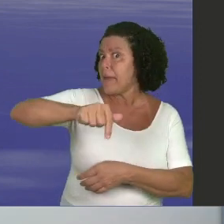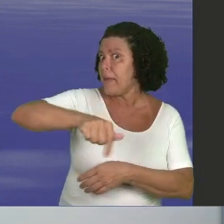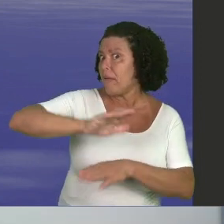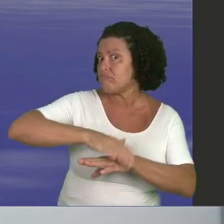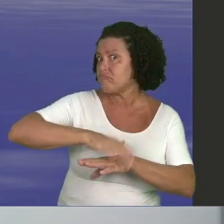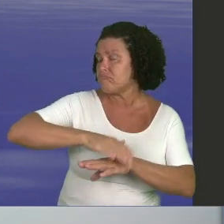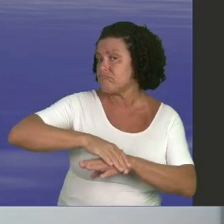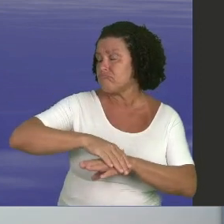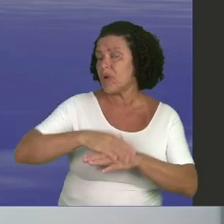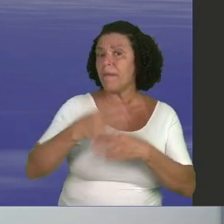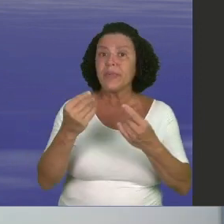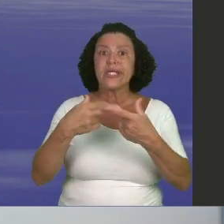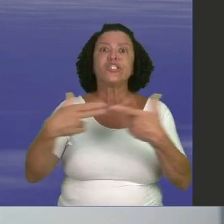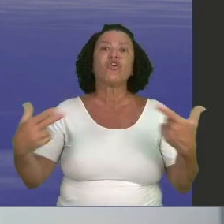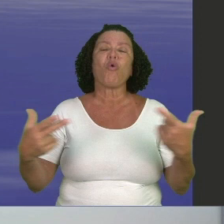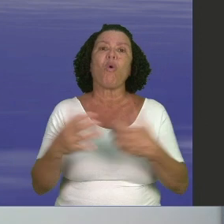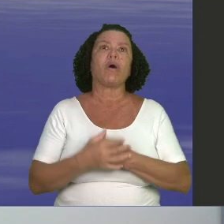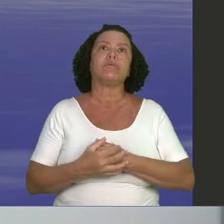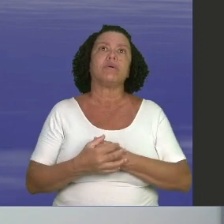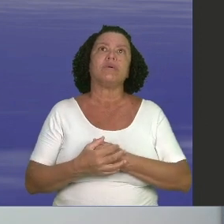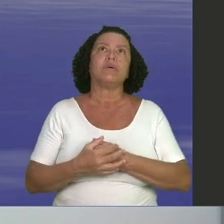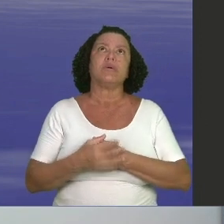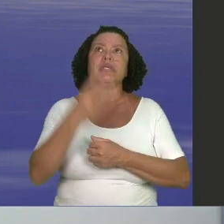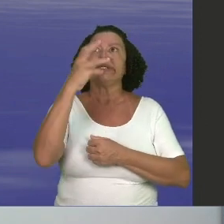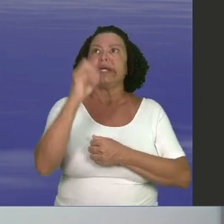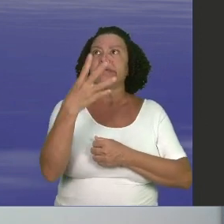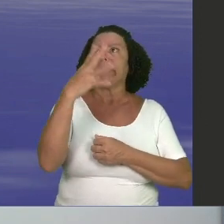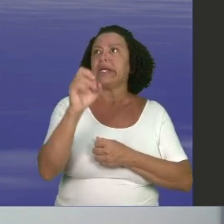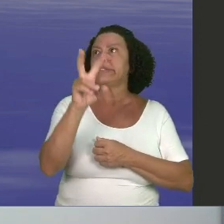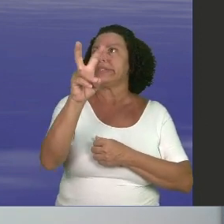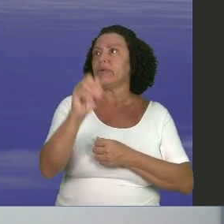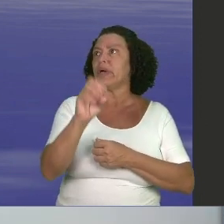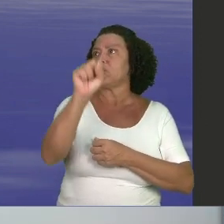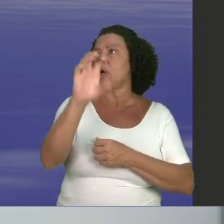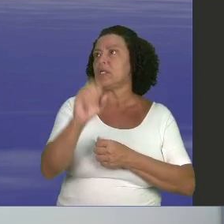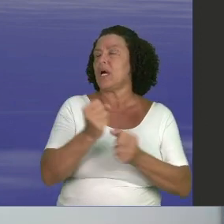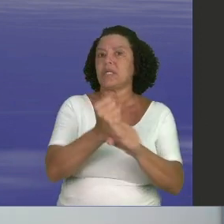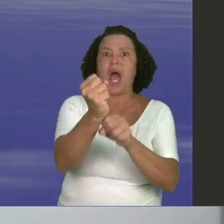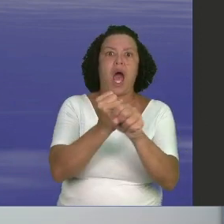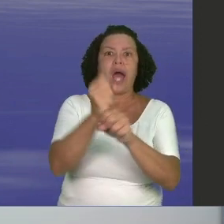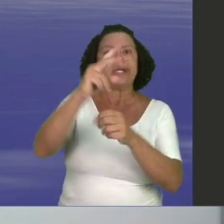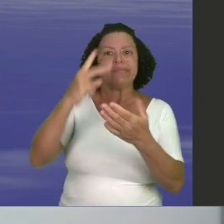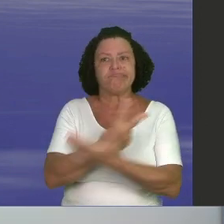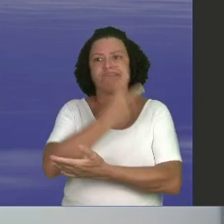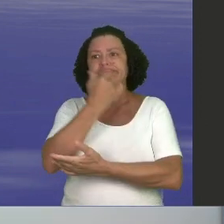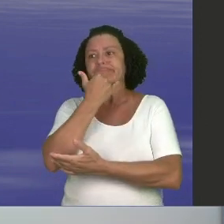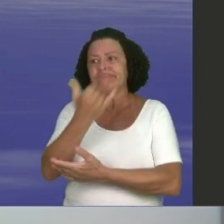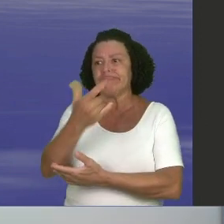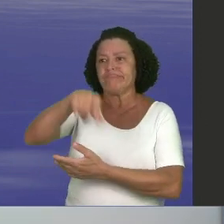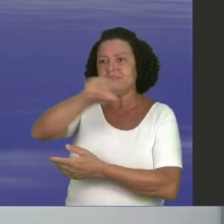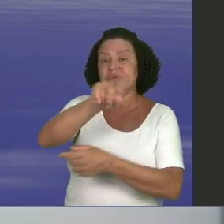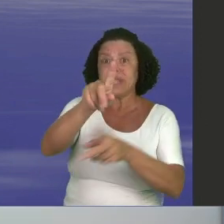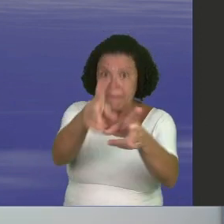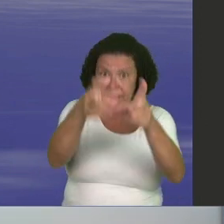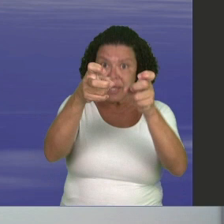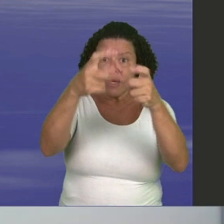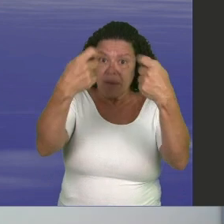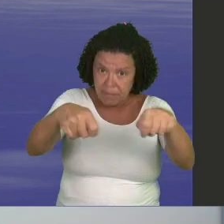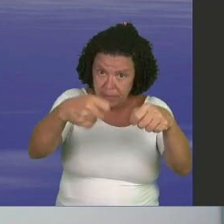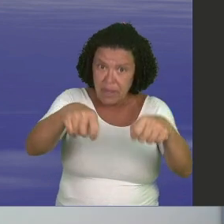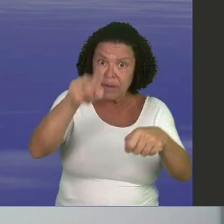nós cometemos com 30, 50, 80 anos? Então, está na hora de você perceber e